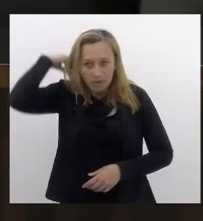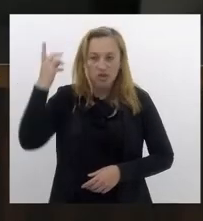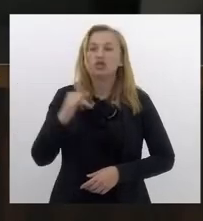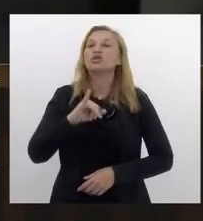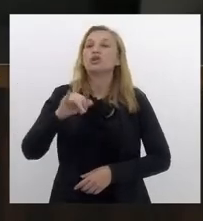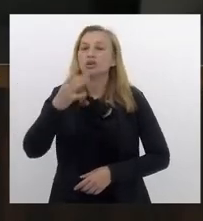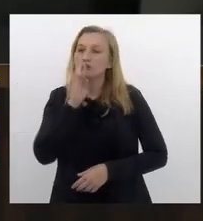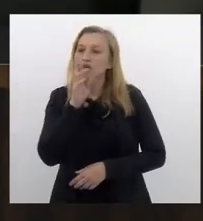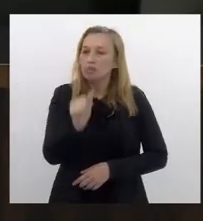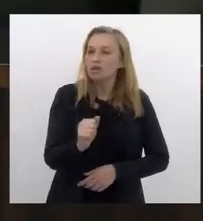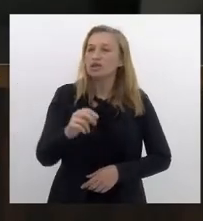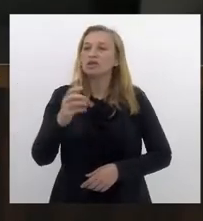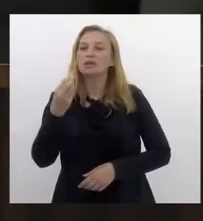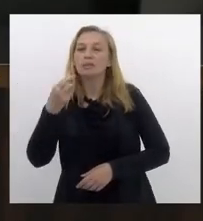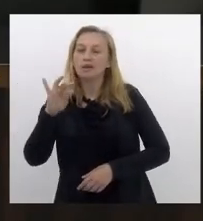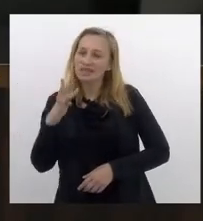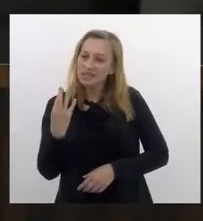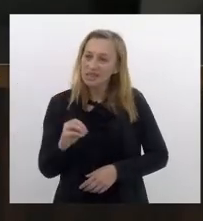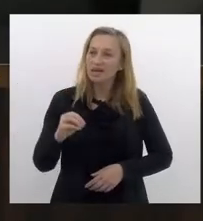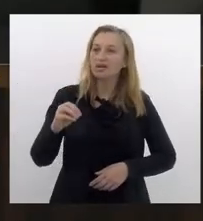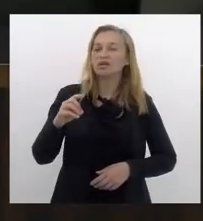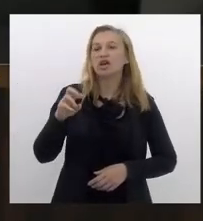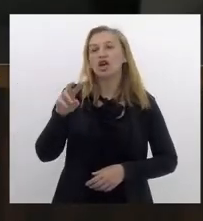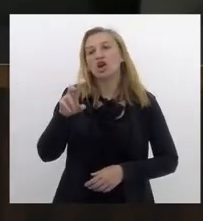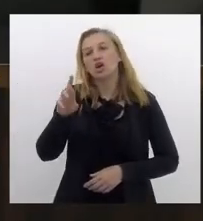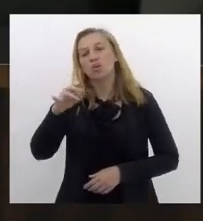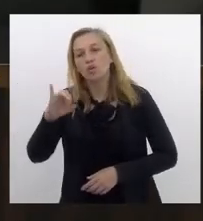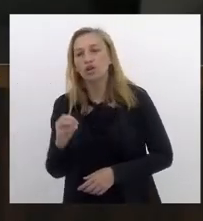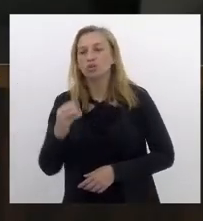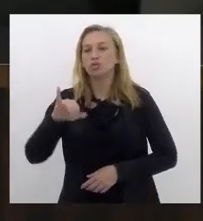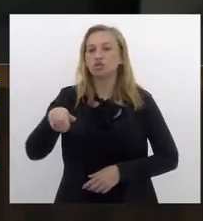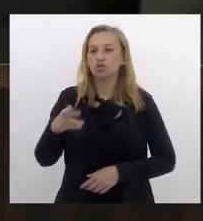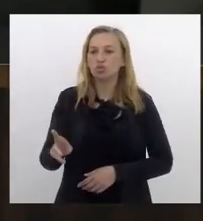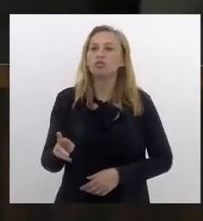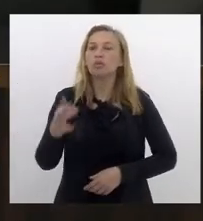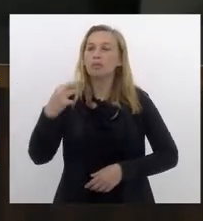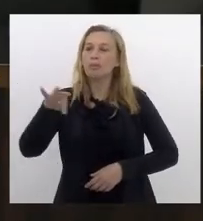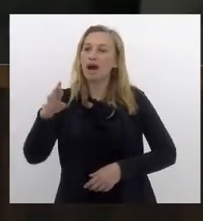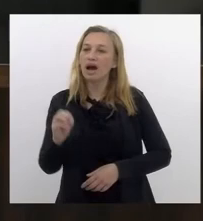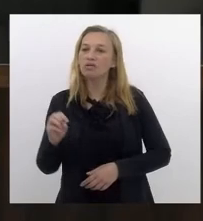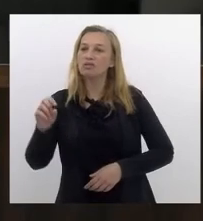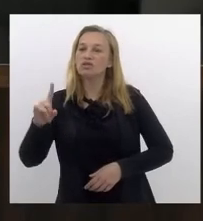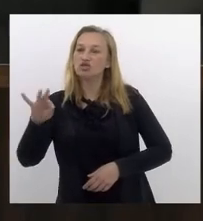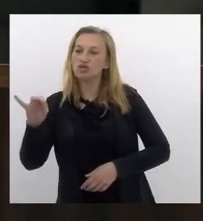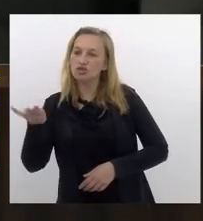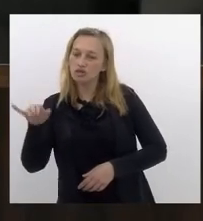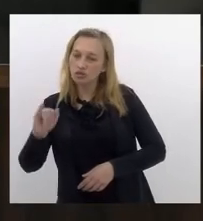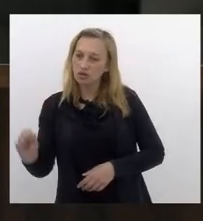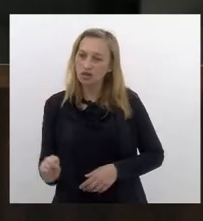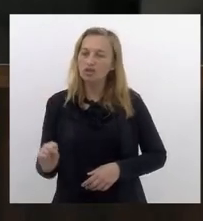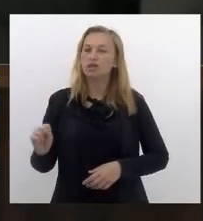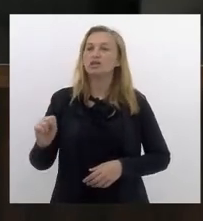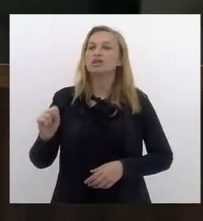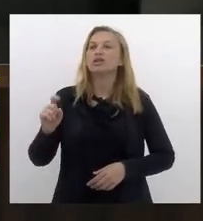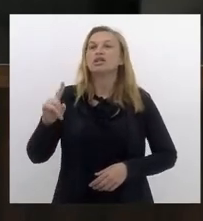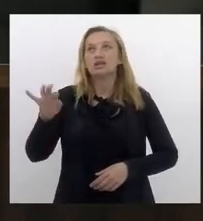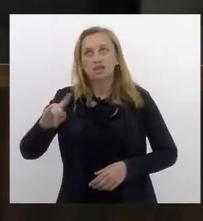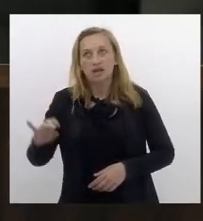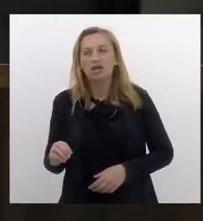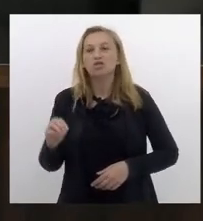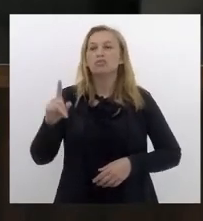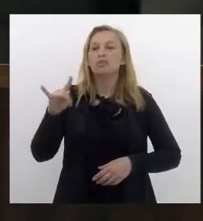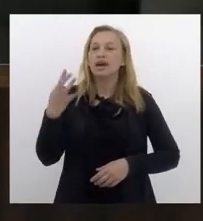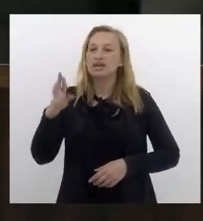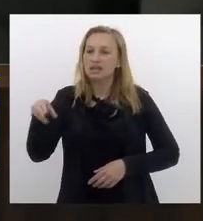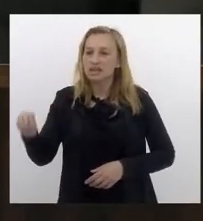Rodrigo Amorim, Marcelo Dino, Tia Ju, Eurico Júnior, Ronaldo Anquieta, Marcos Vinícius, Giovanni Ratinho, Jair Bittencourt, Sérgio Fernandes,